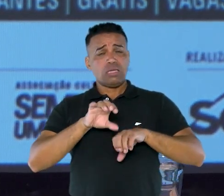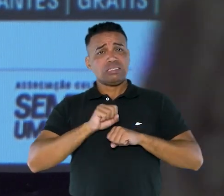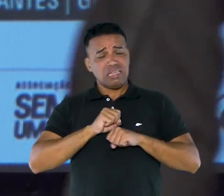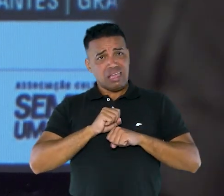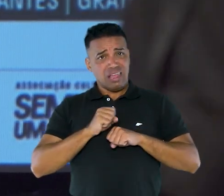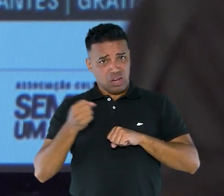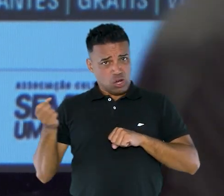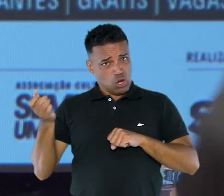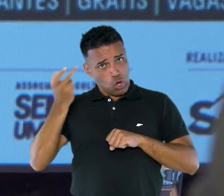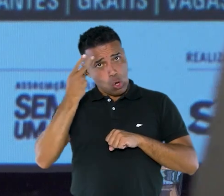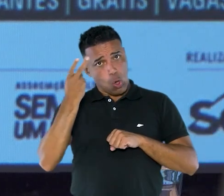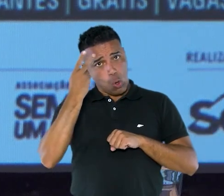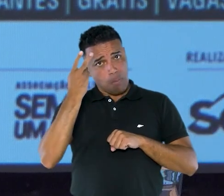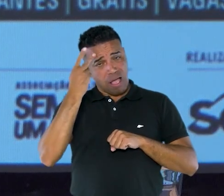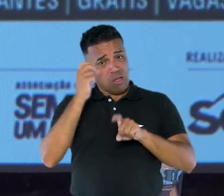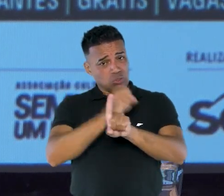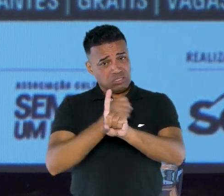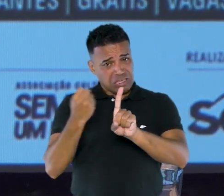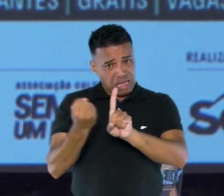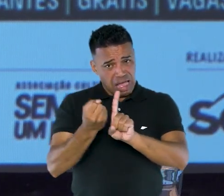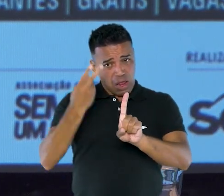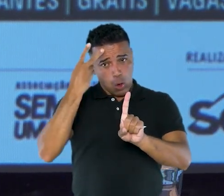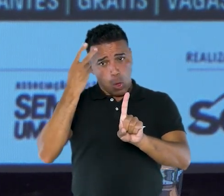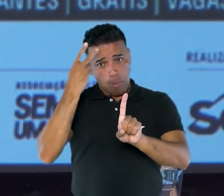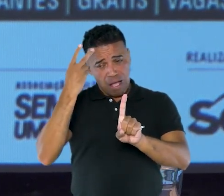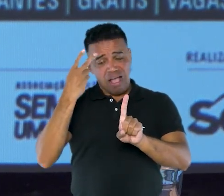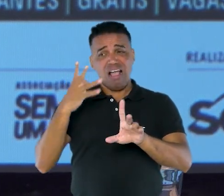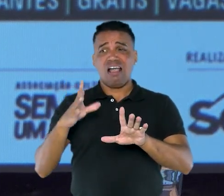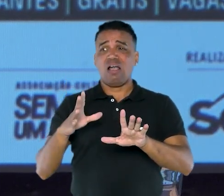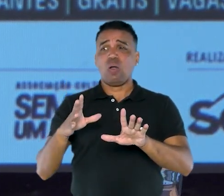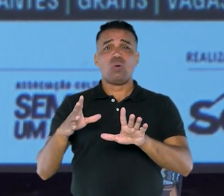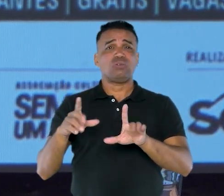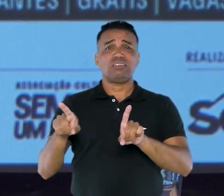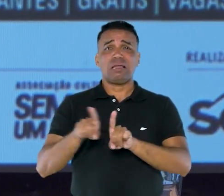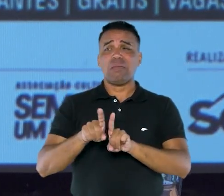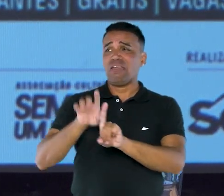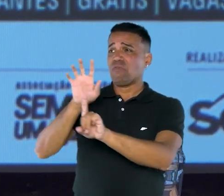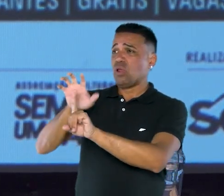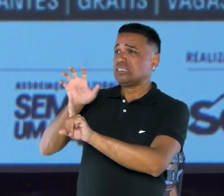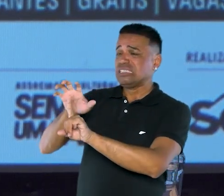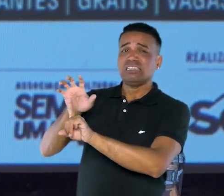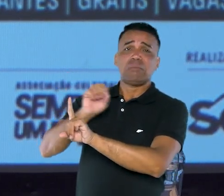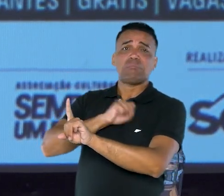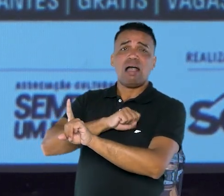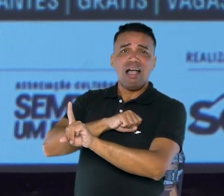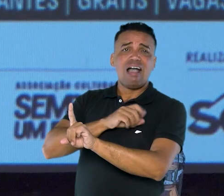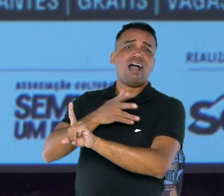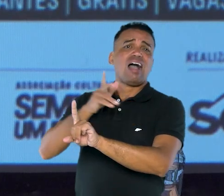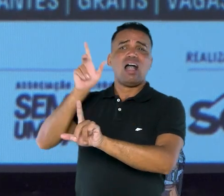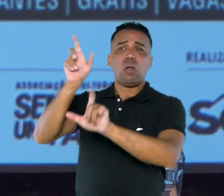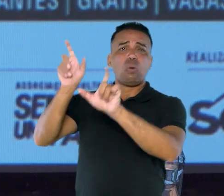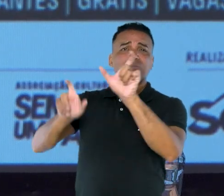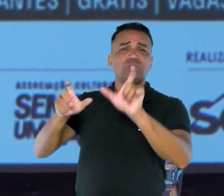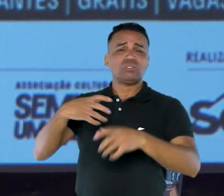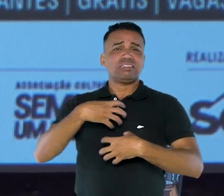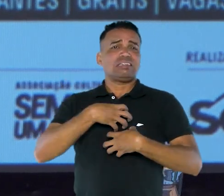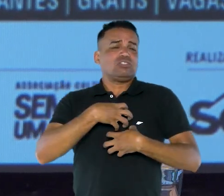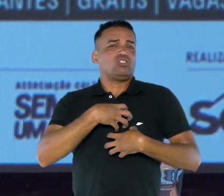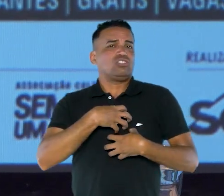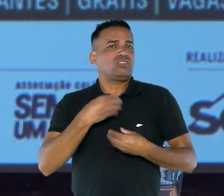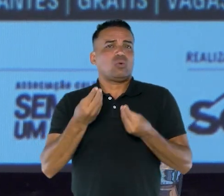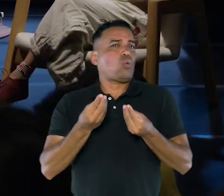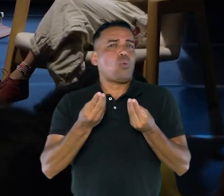essa sociedade que, além de adoecida, é adoecedora constantemente? Como falar de saúde nesse